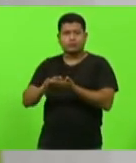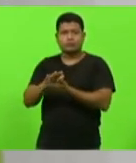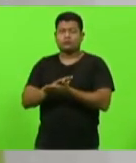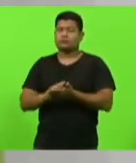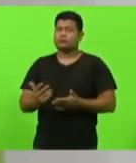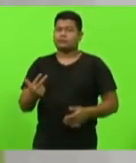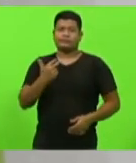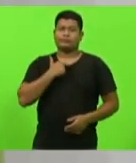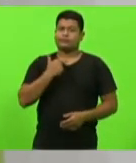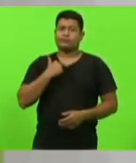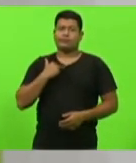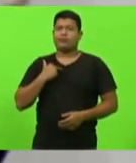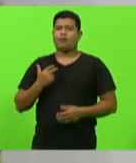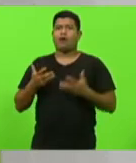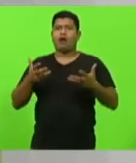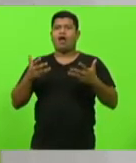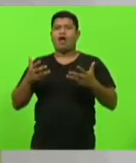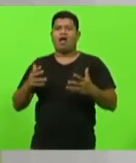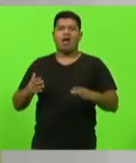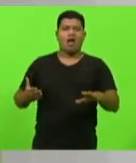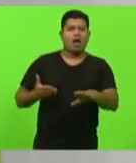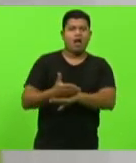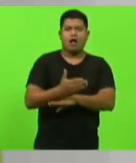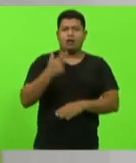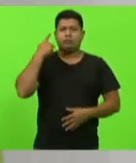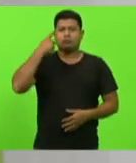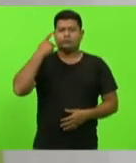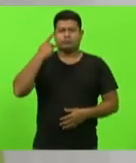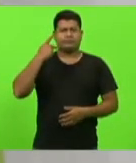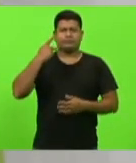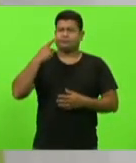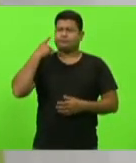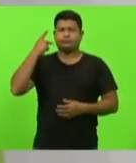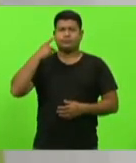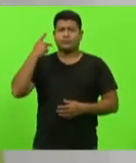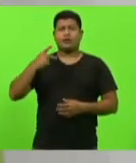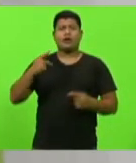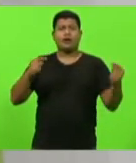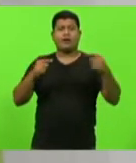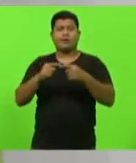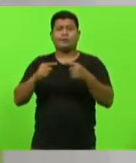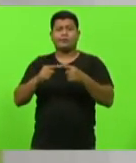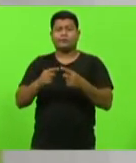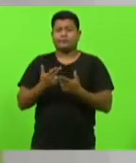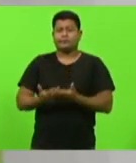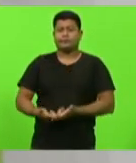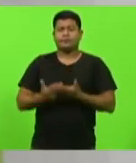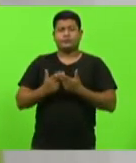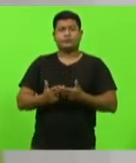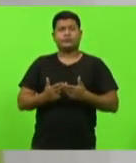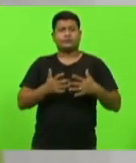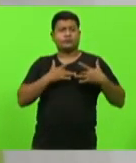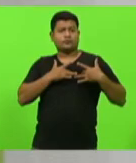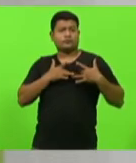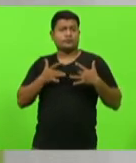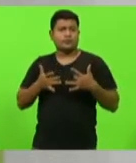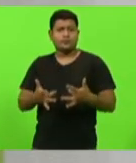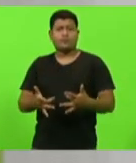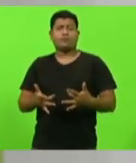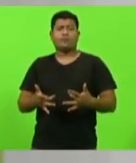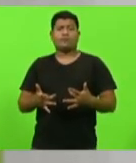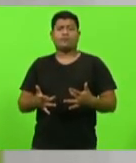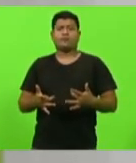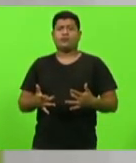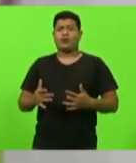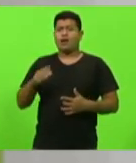vir para a política. Política é um exercício de paciência, de doação. Finais de